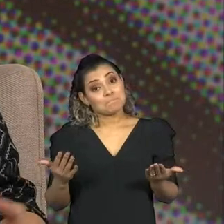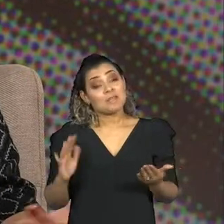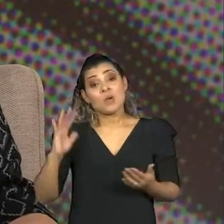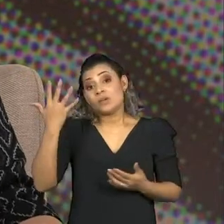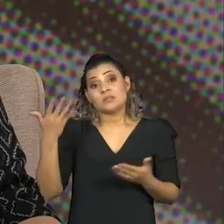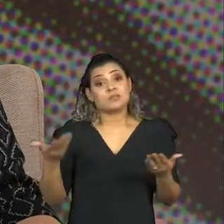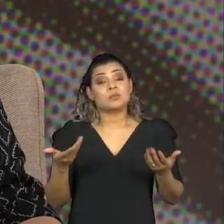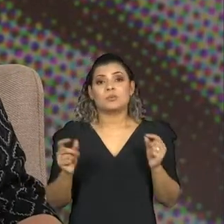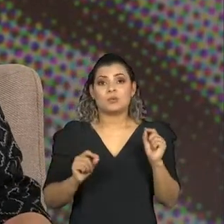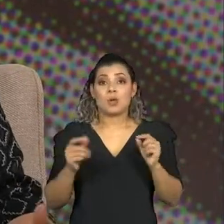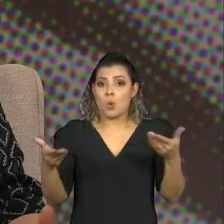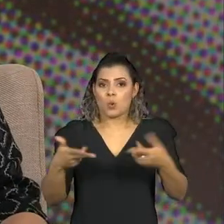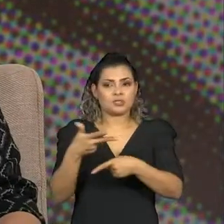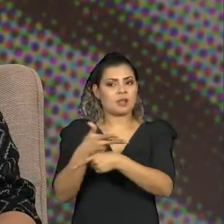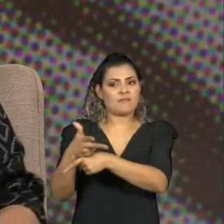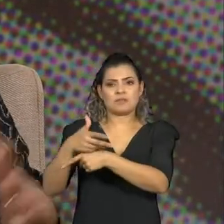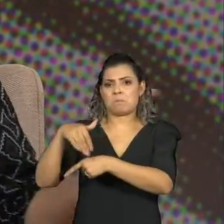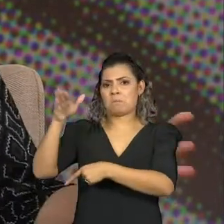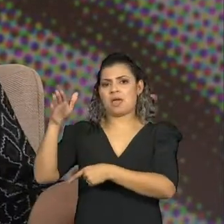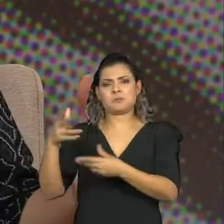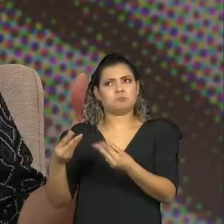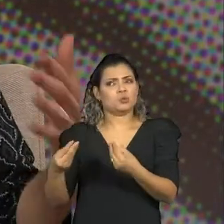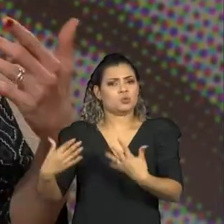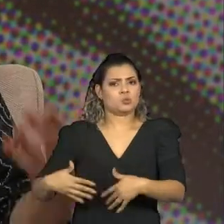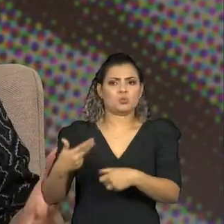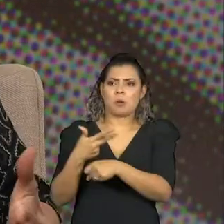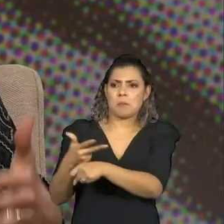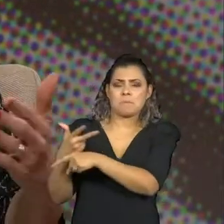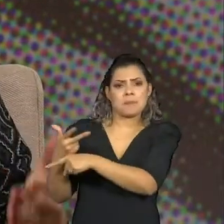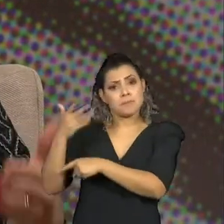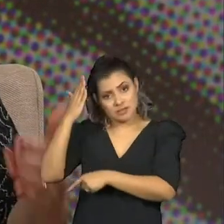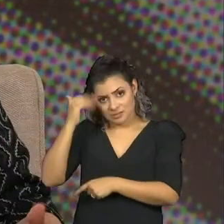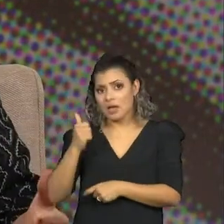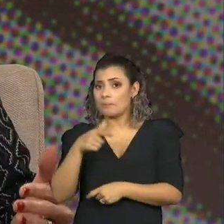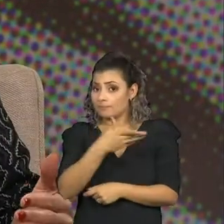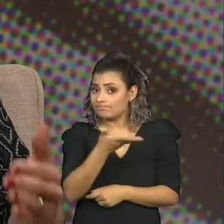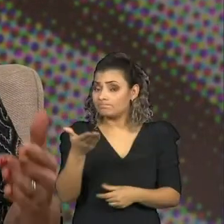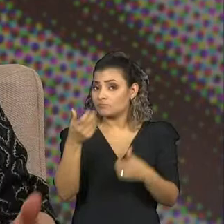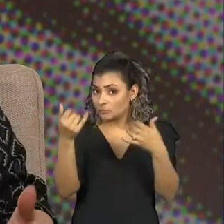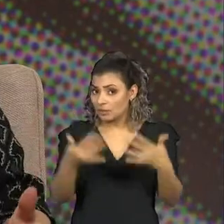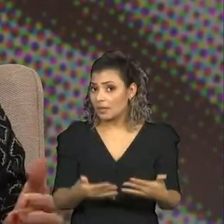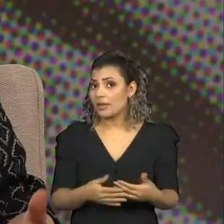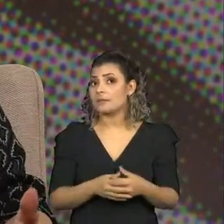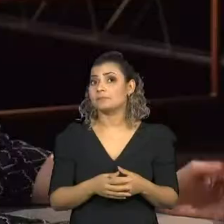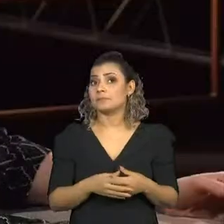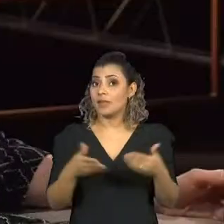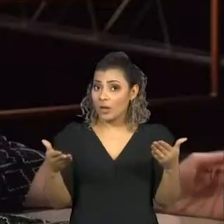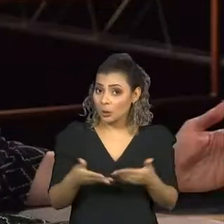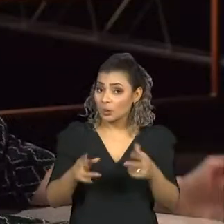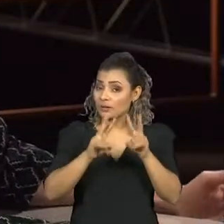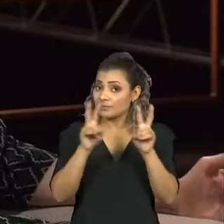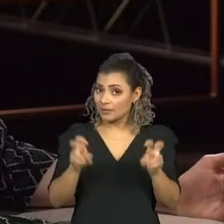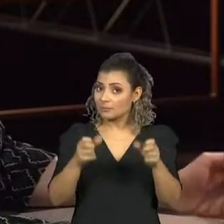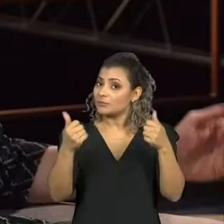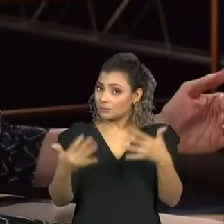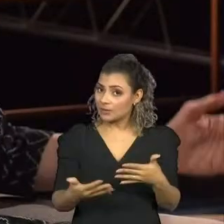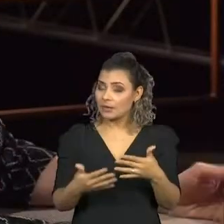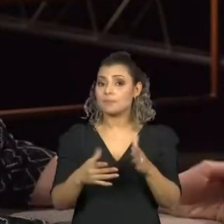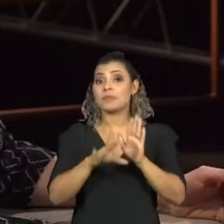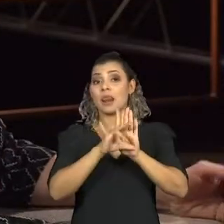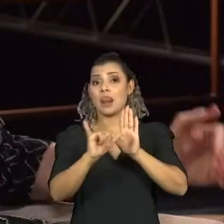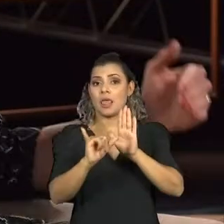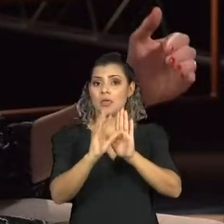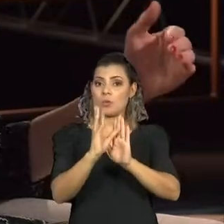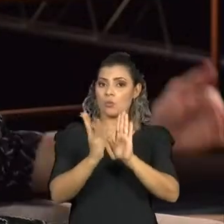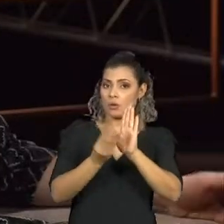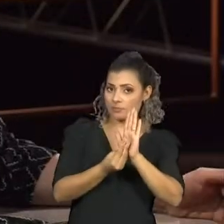foi que hoje se filma muito mais. Aliás, vamos falar sobre isso agora. Vamos falar sobre isso A Lei agora.